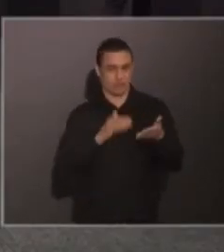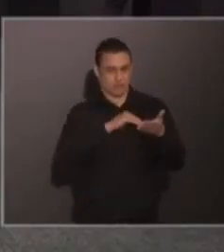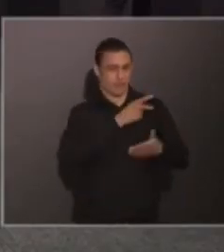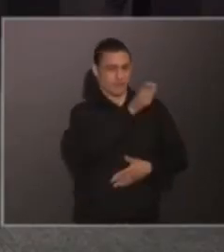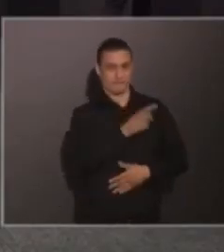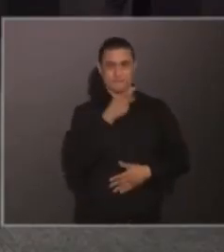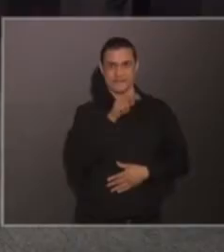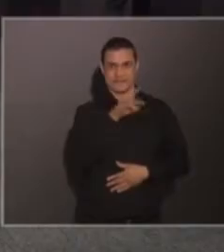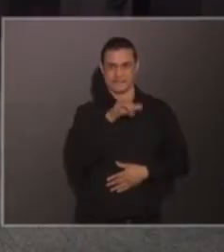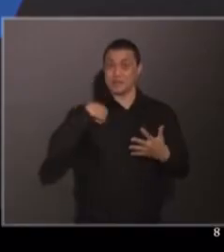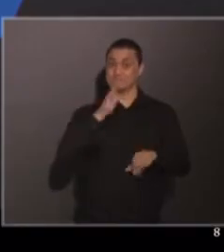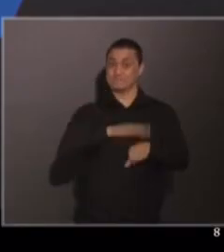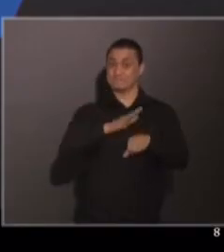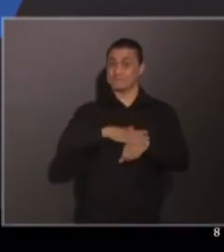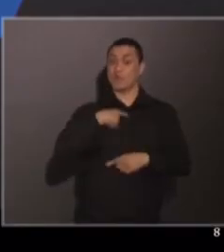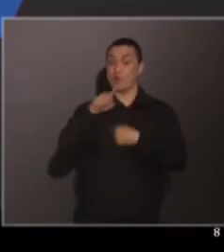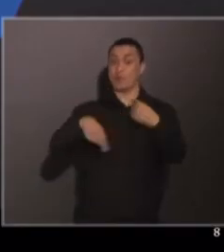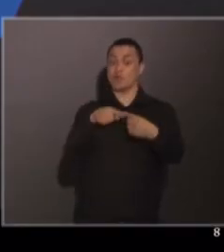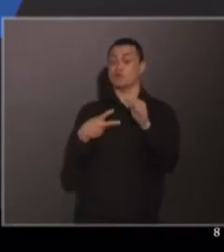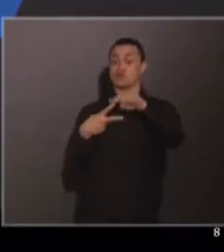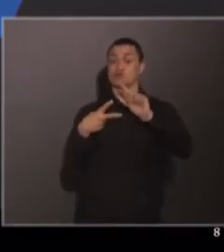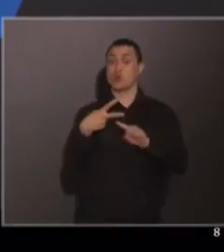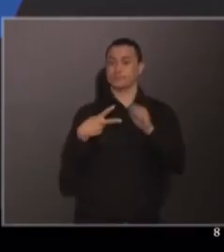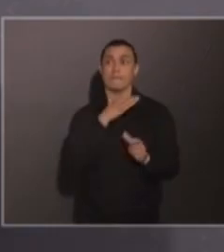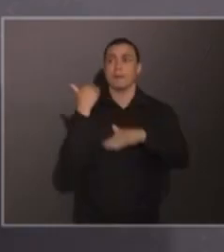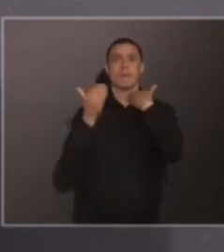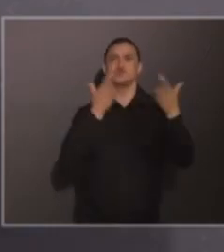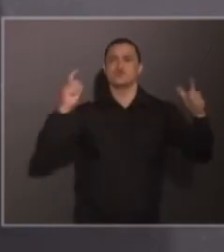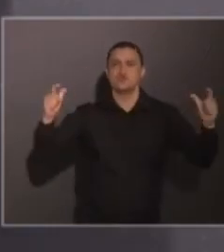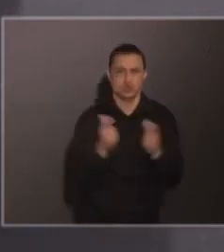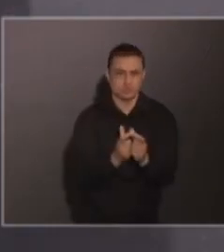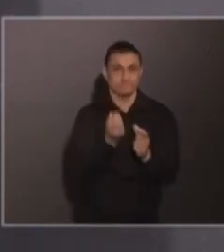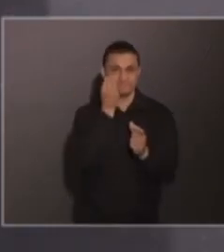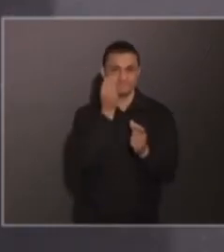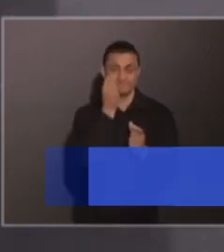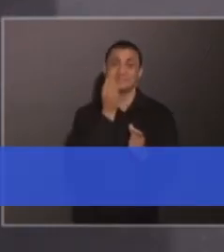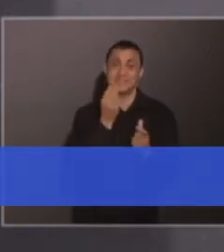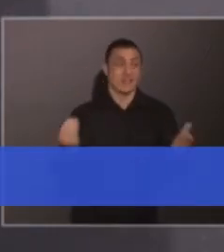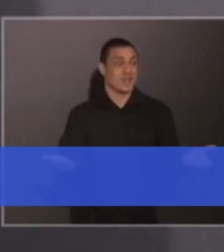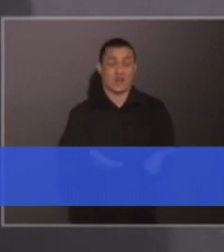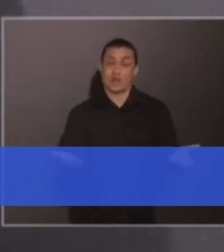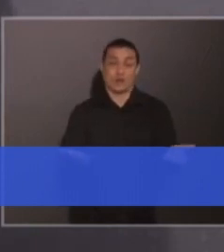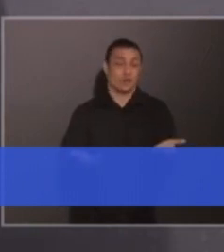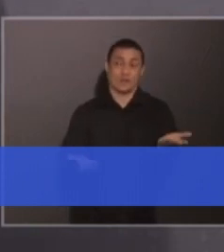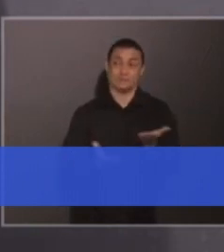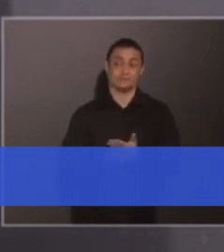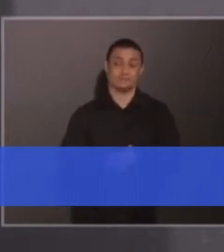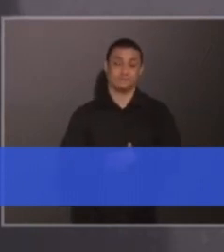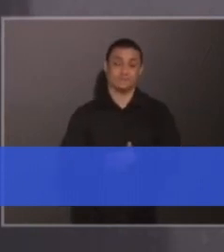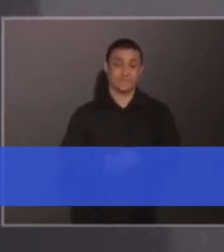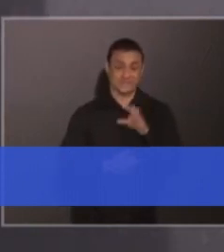do centro de contingência João aberto fez um alerta nesta terça-feira nós estamos numa situação e que